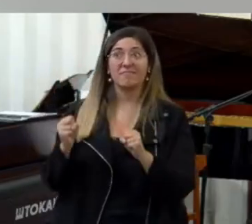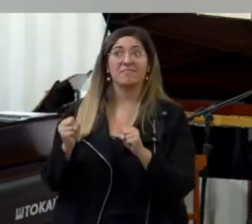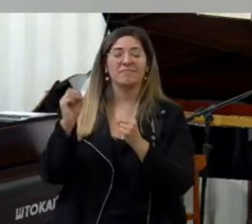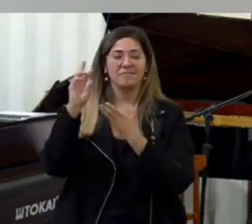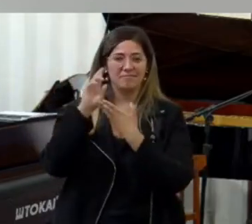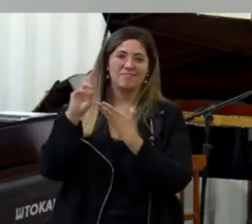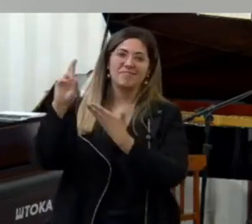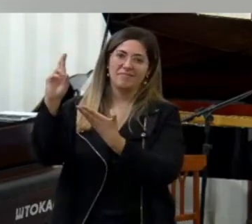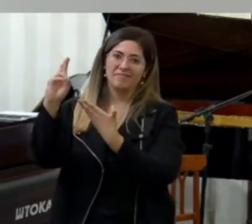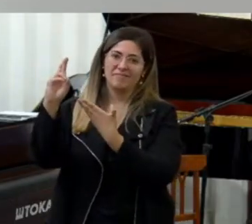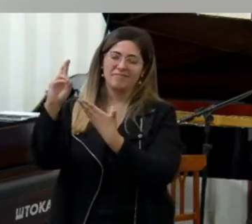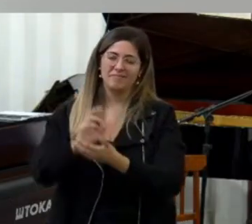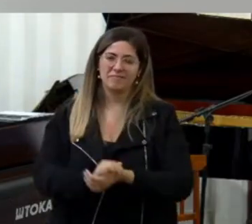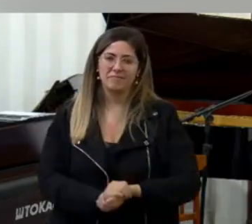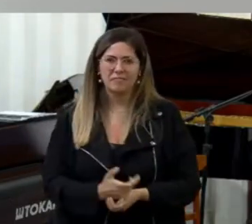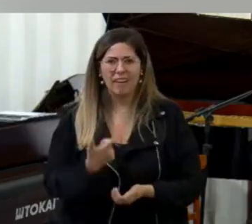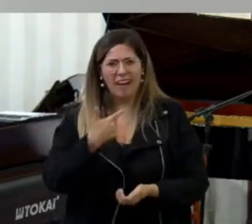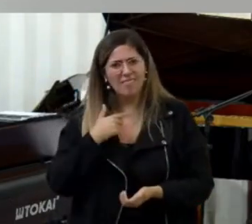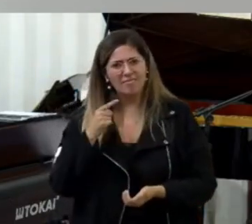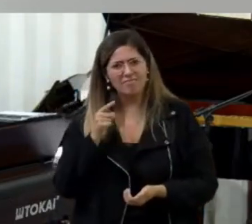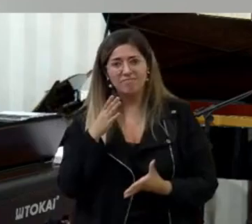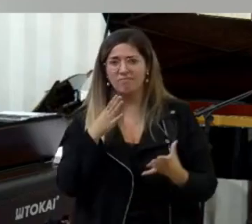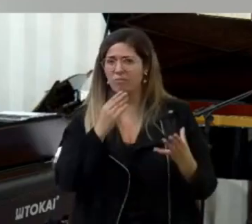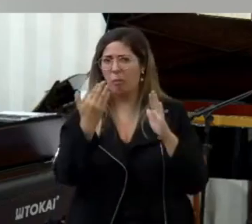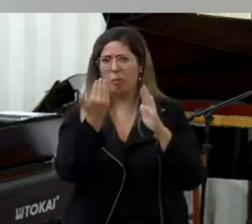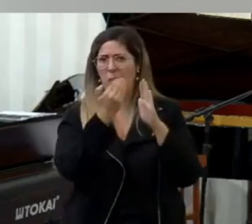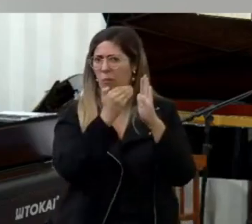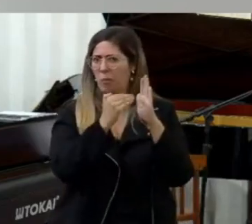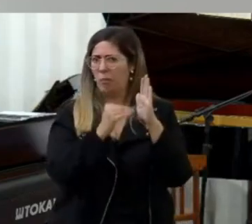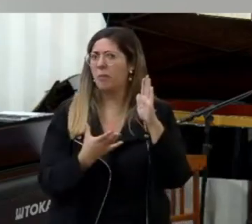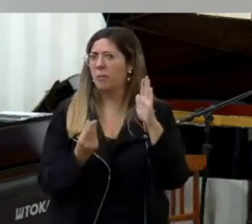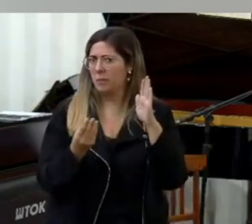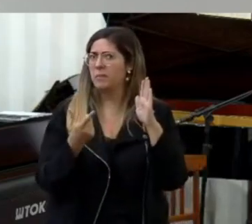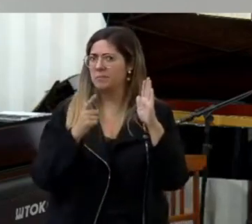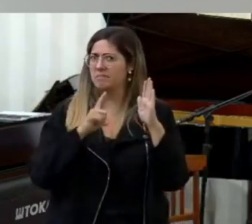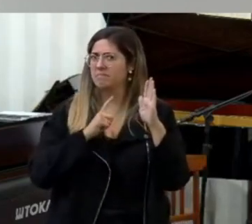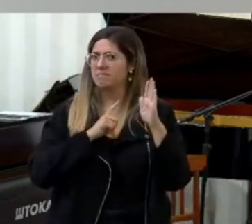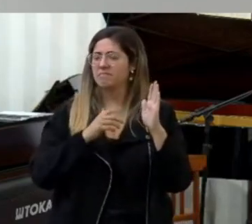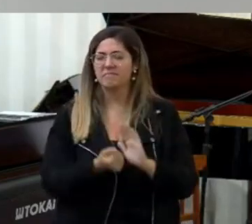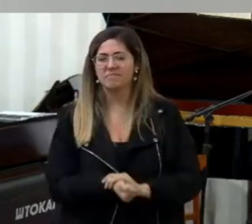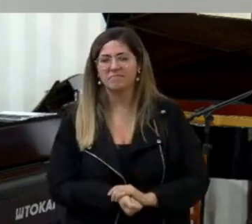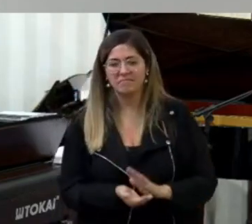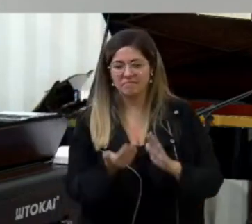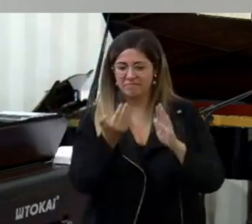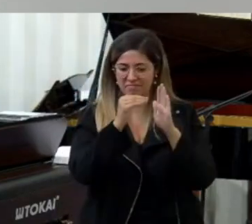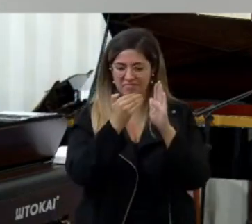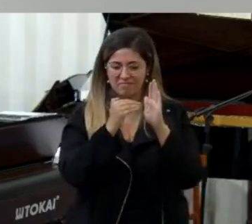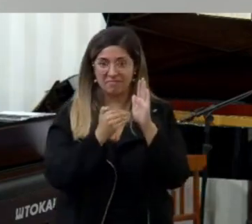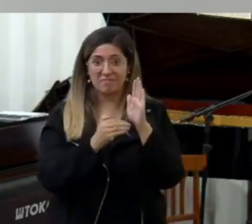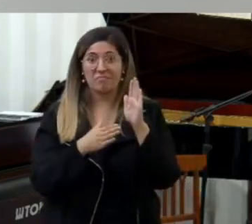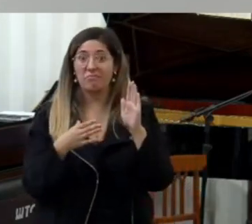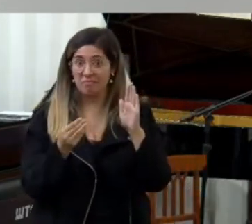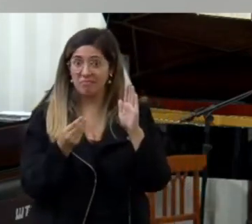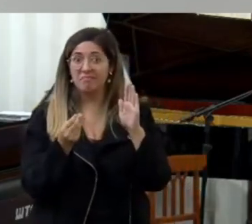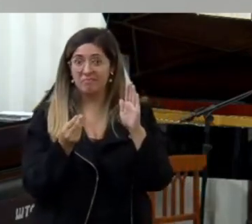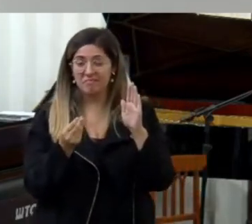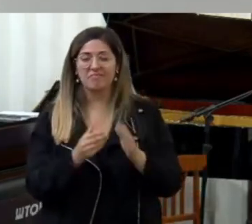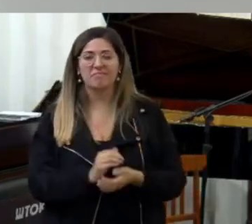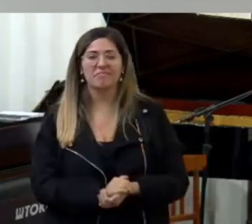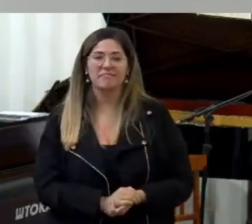de Deus. Eu e você temos muitos planos, eu tenho muitos mesmo, e de ontem para hoje, da conferência que nós